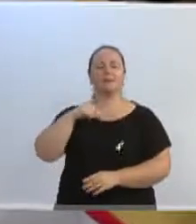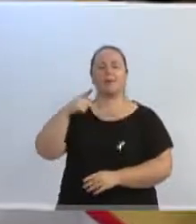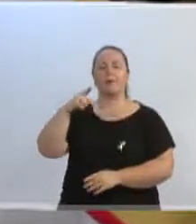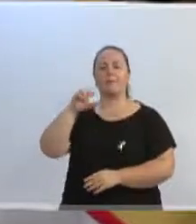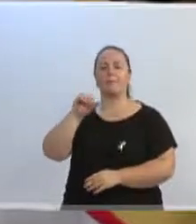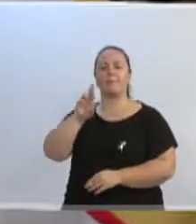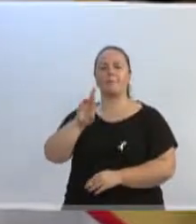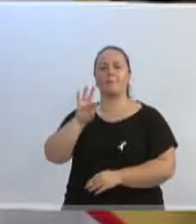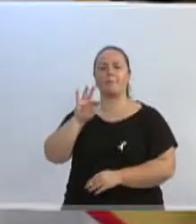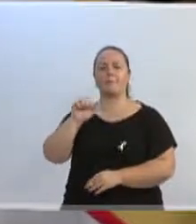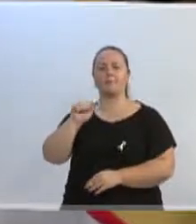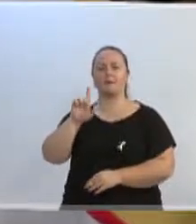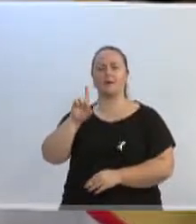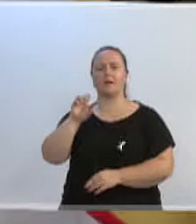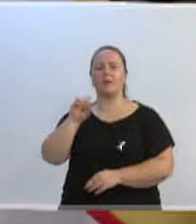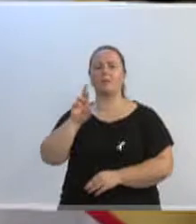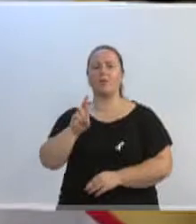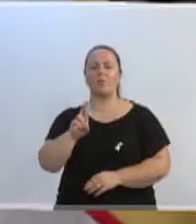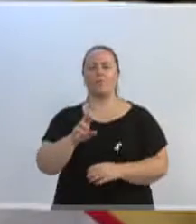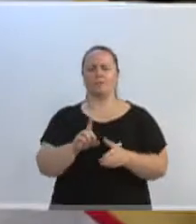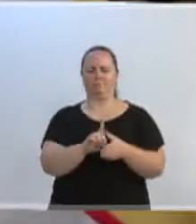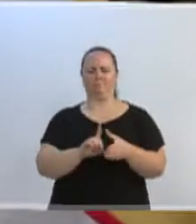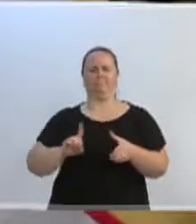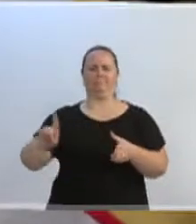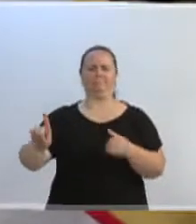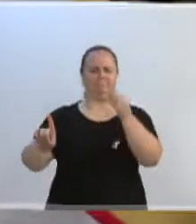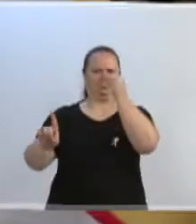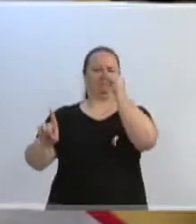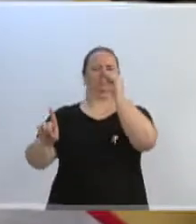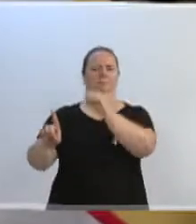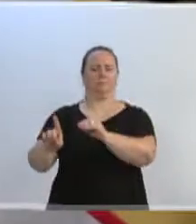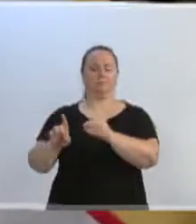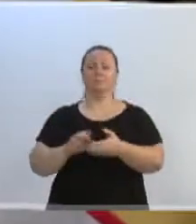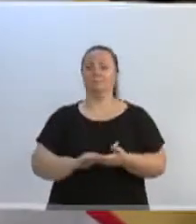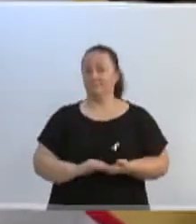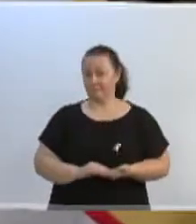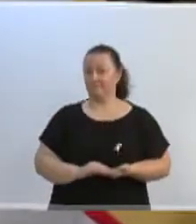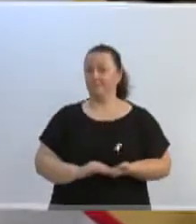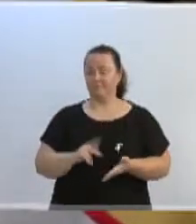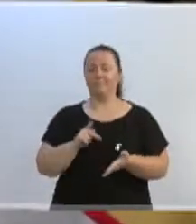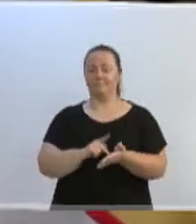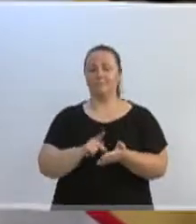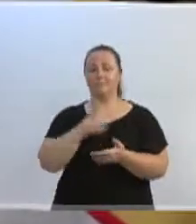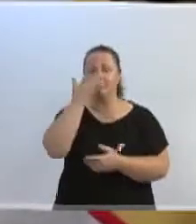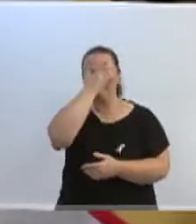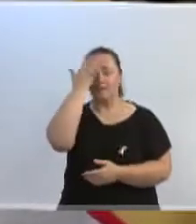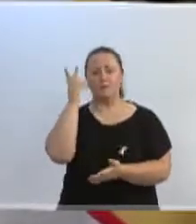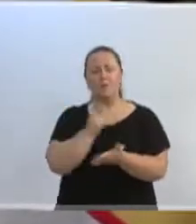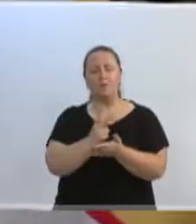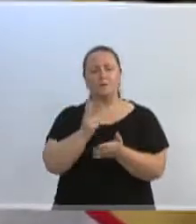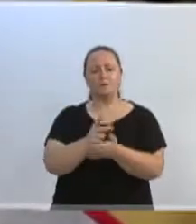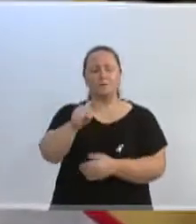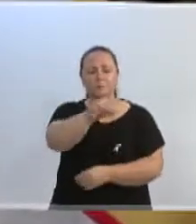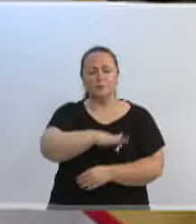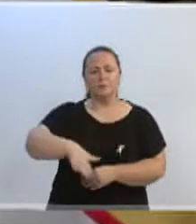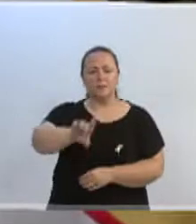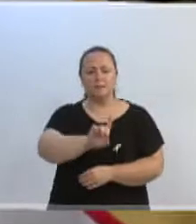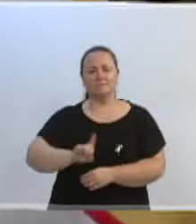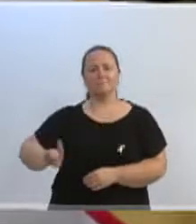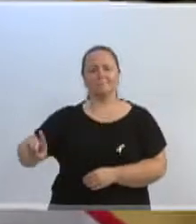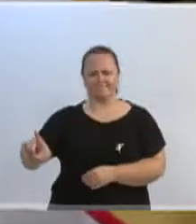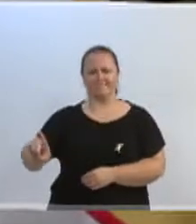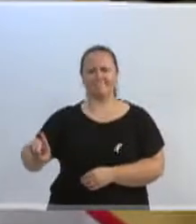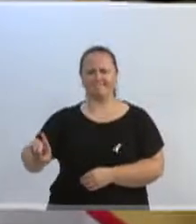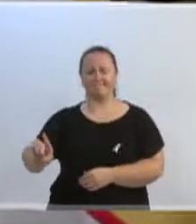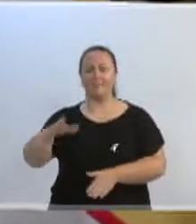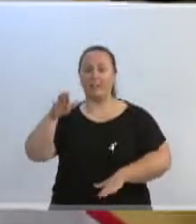deficiência. Nós excluíamos as pessoas. Aliás, essas pessoas estão realmente excluídas da sociedade. Às vezes